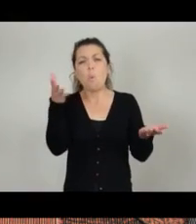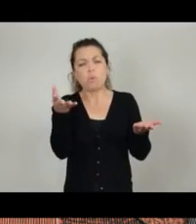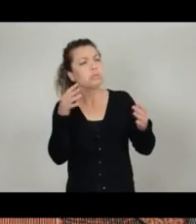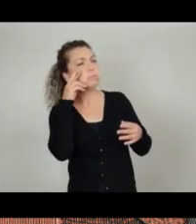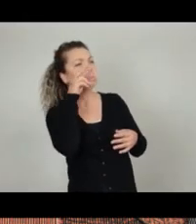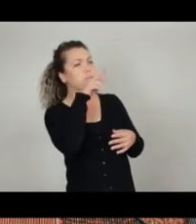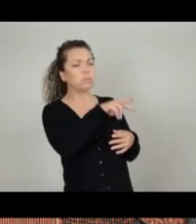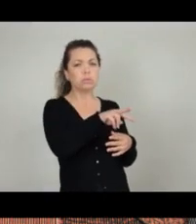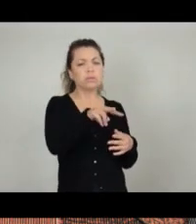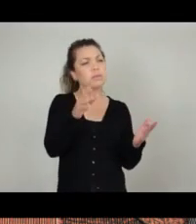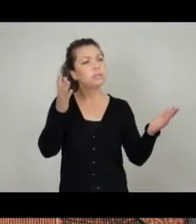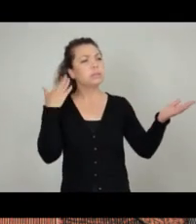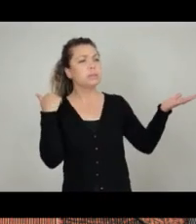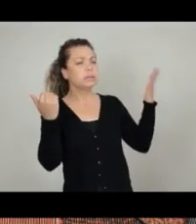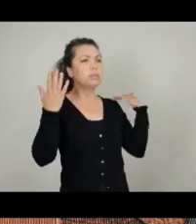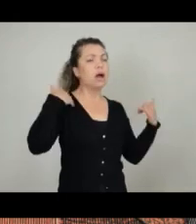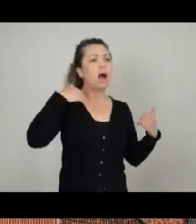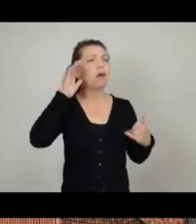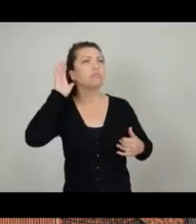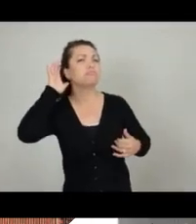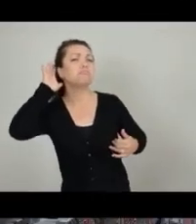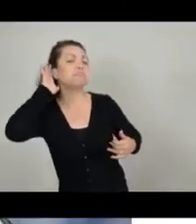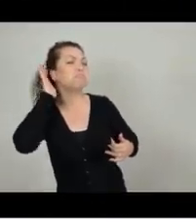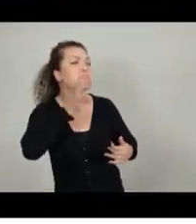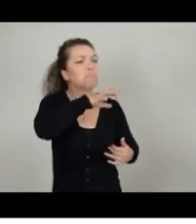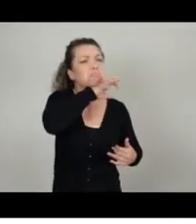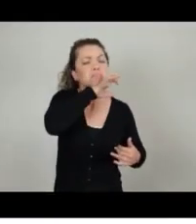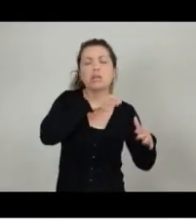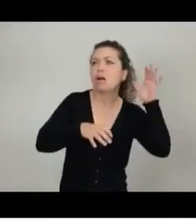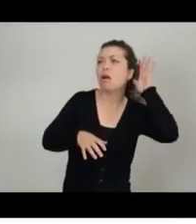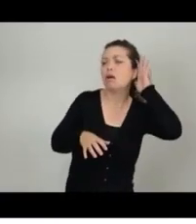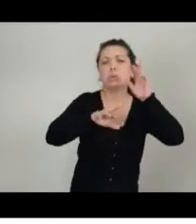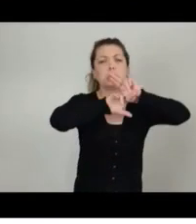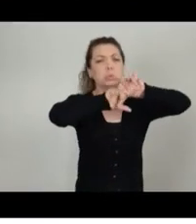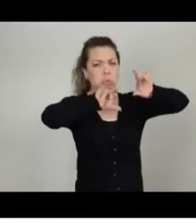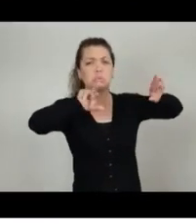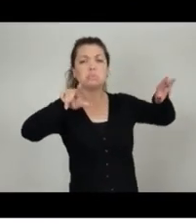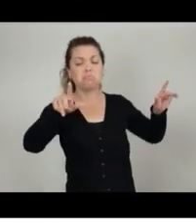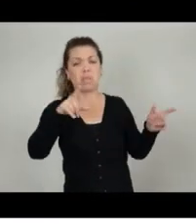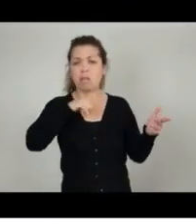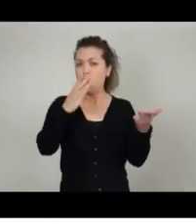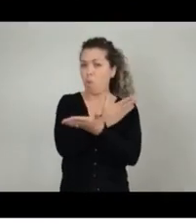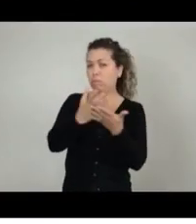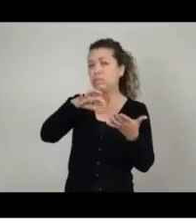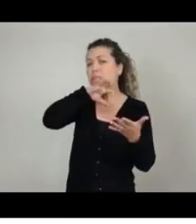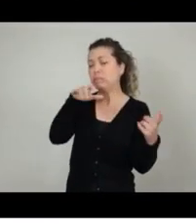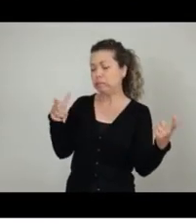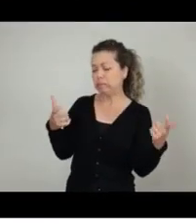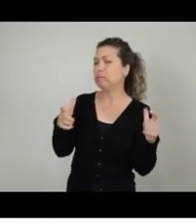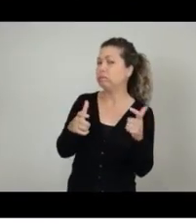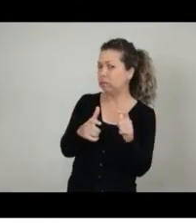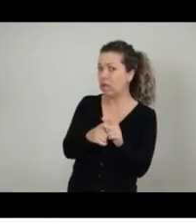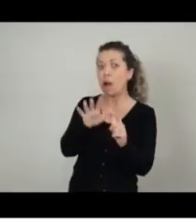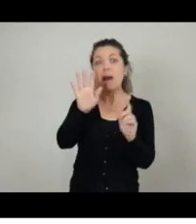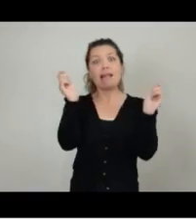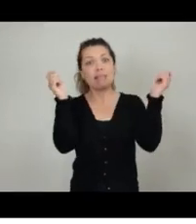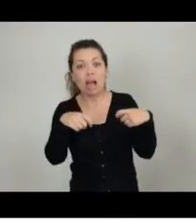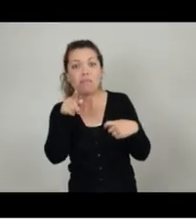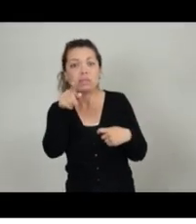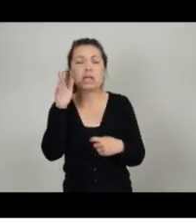e a instabilidade típica das áreas de um delta. Estes fatores determinaram a mudança para onde hoje está a